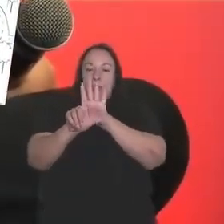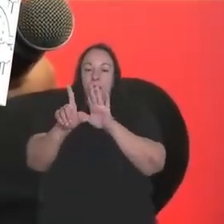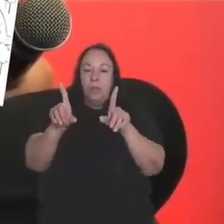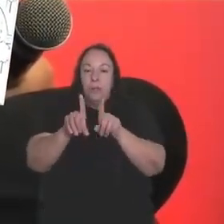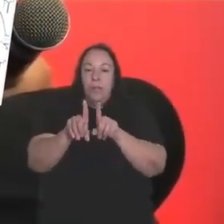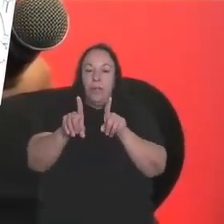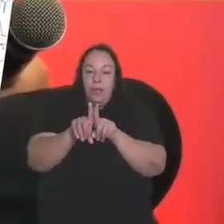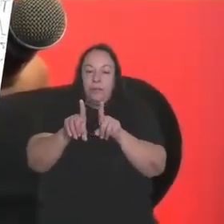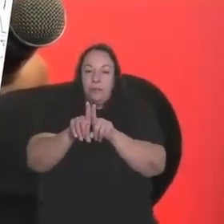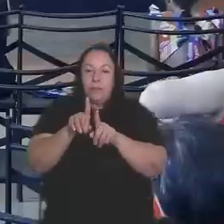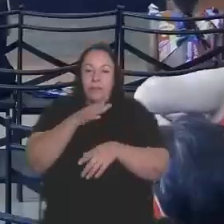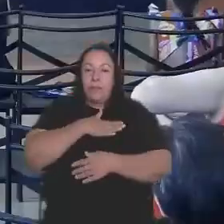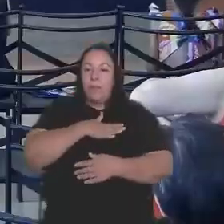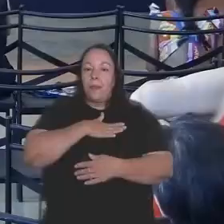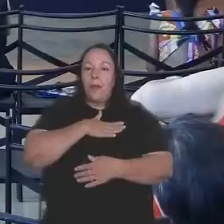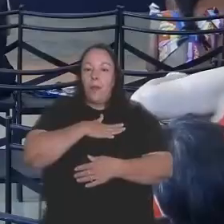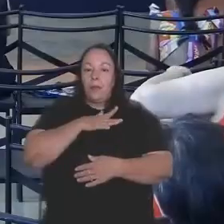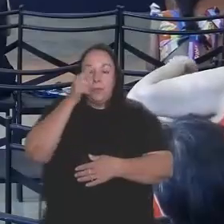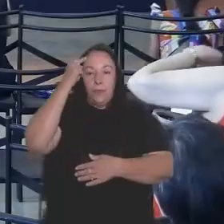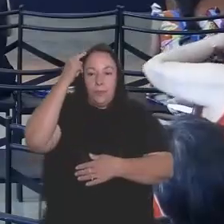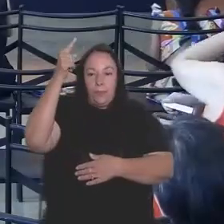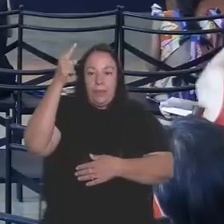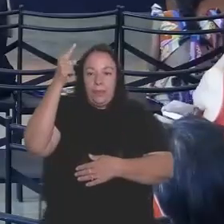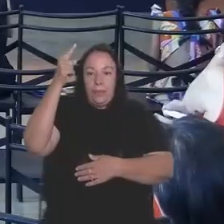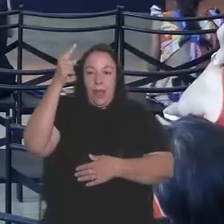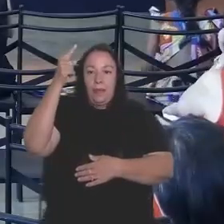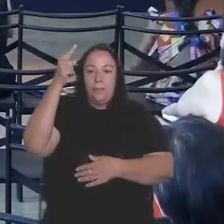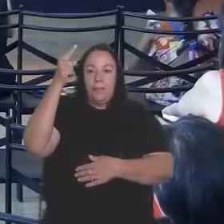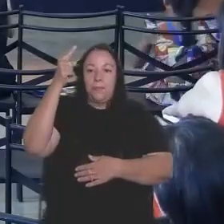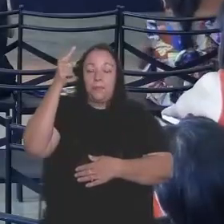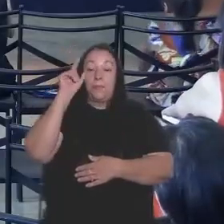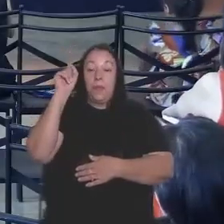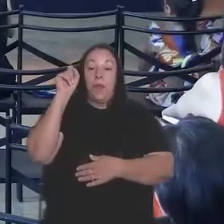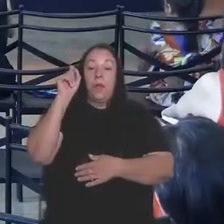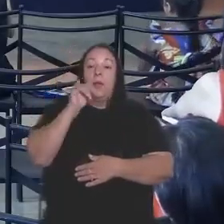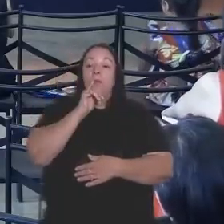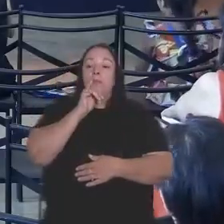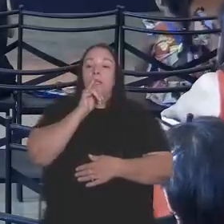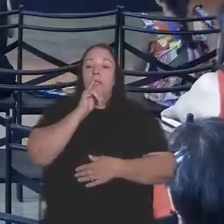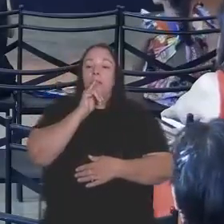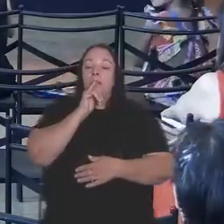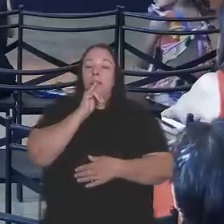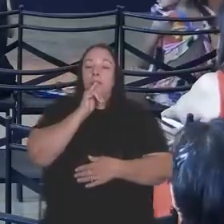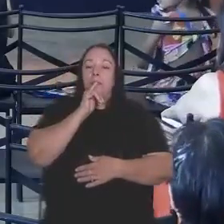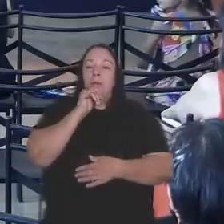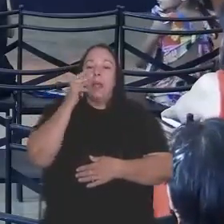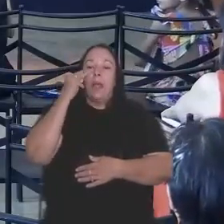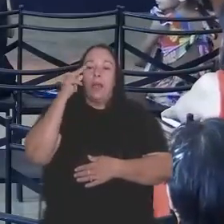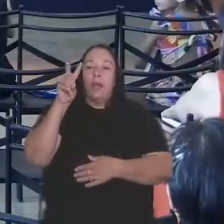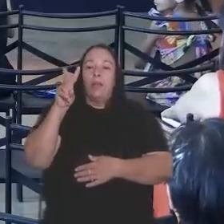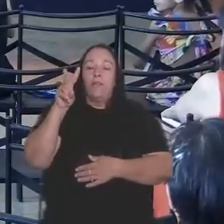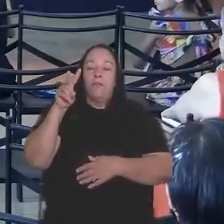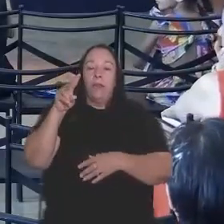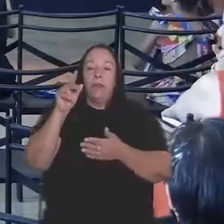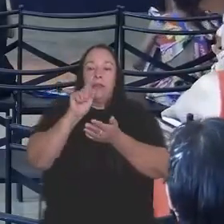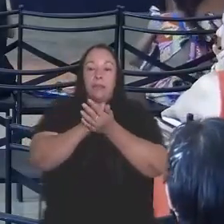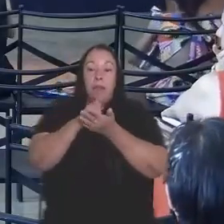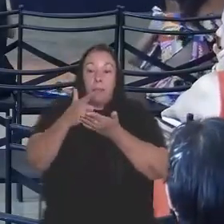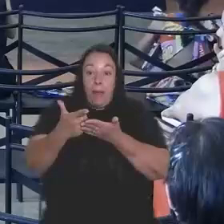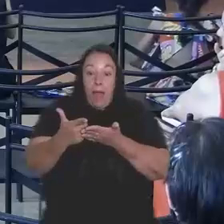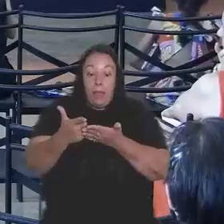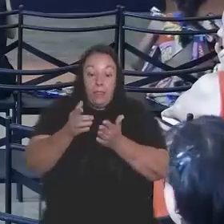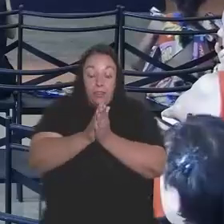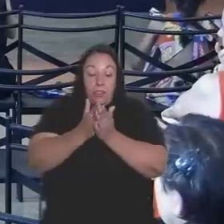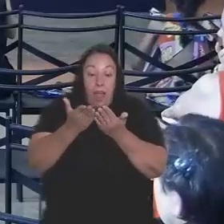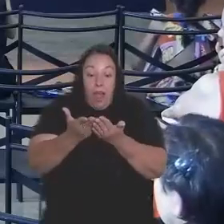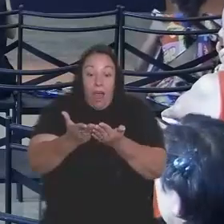E eu gosto muito de pensar que, quando, por exemplo, ela vê essa página e